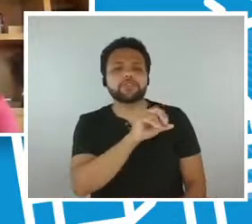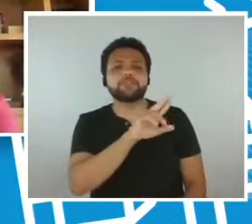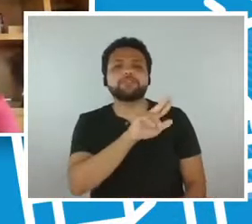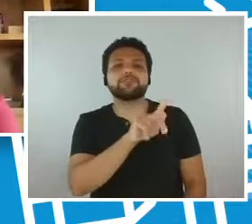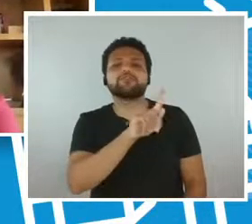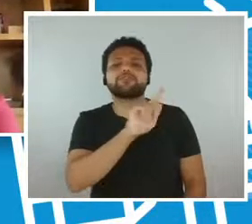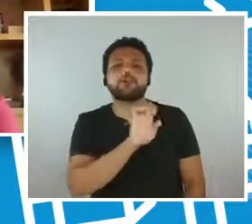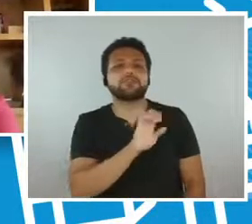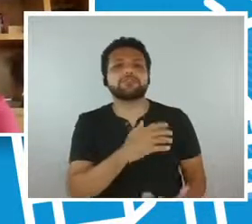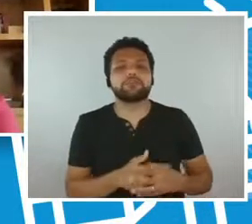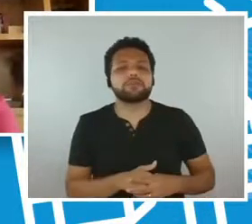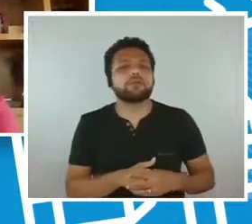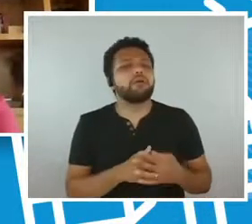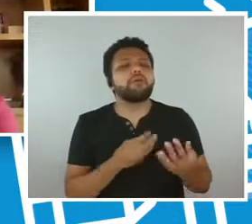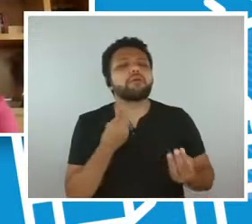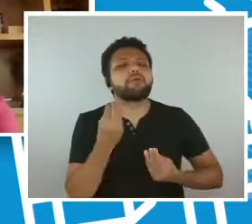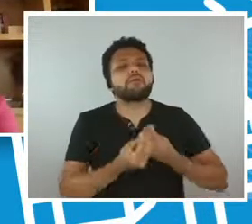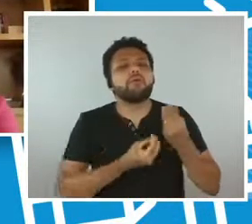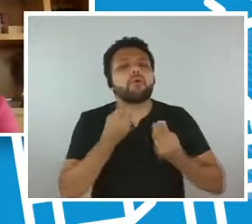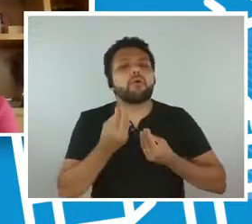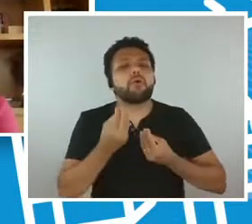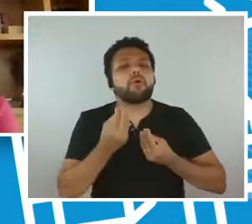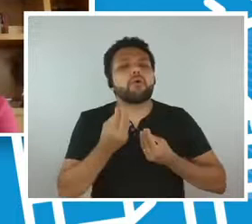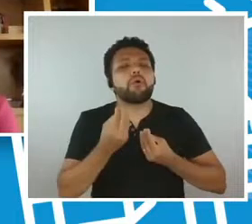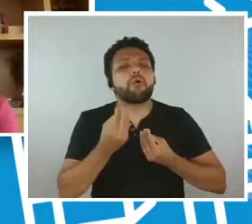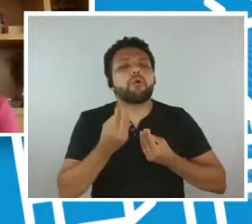as lacunas de aprendizagem